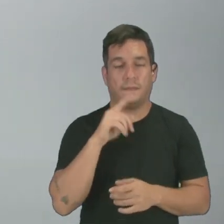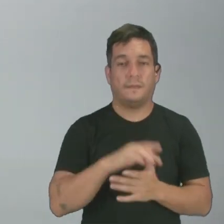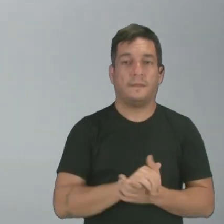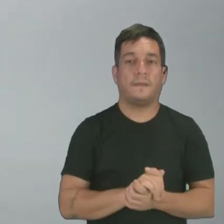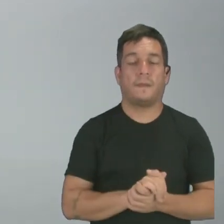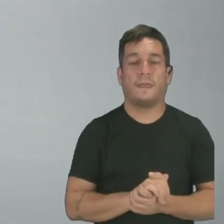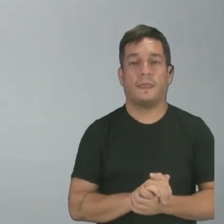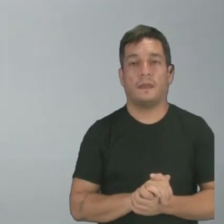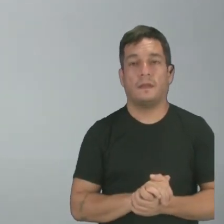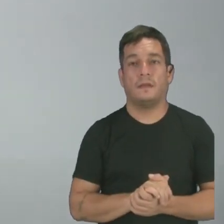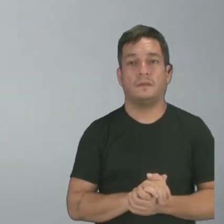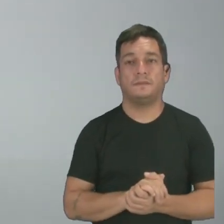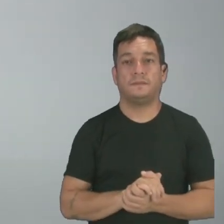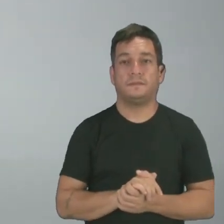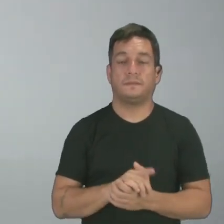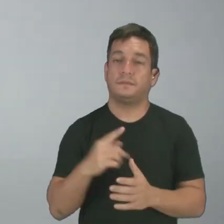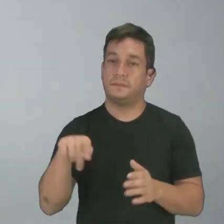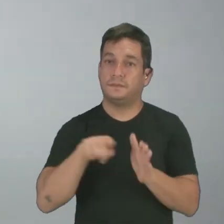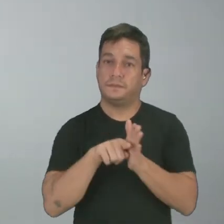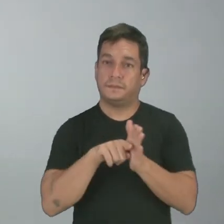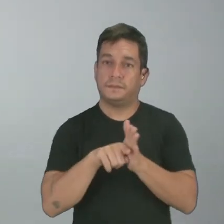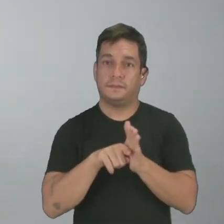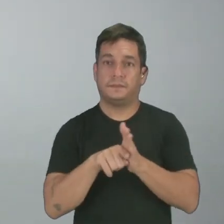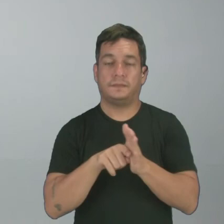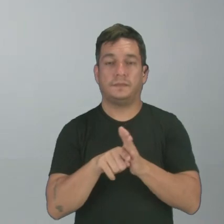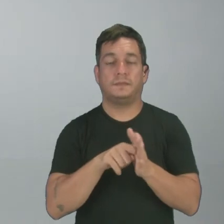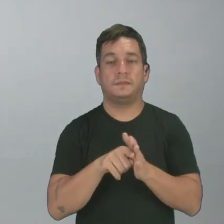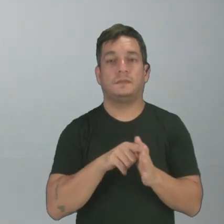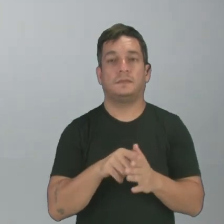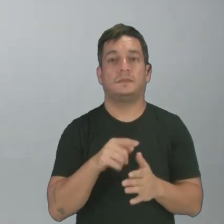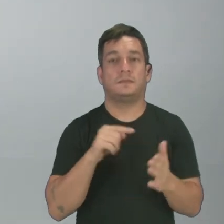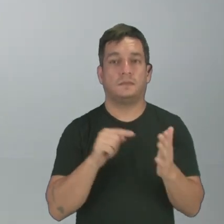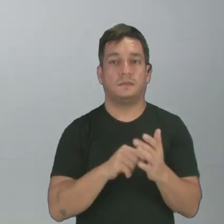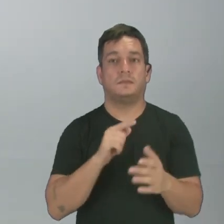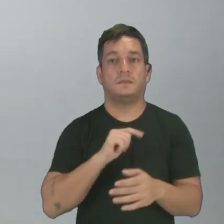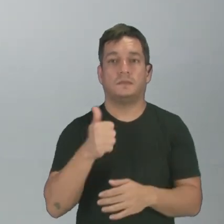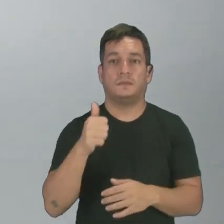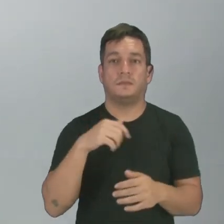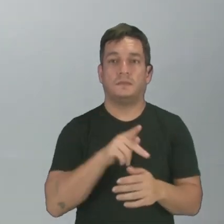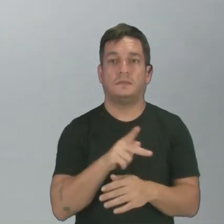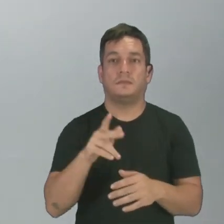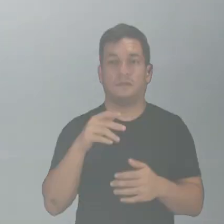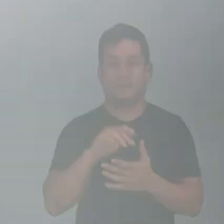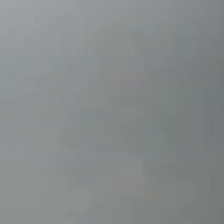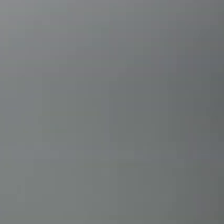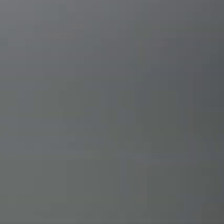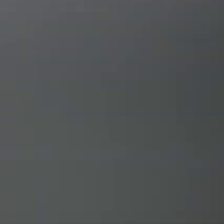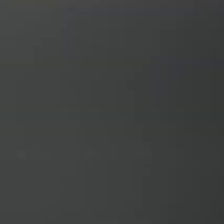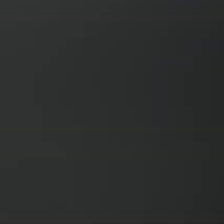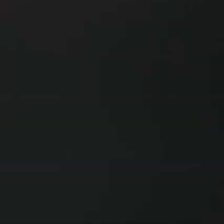webaulasead.ce e vá lá e pesquise e dê um like nas aulas do professor César. Obrigado, tchau!